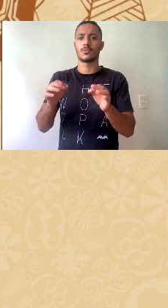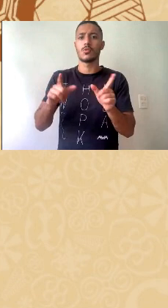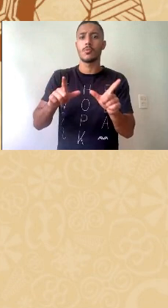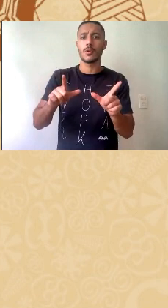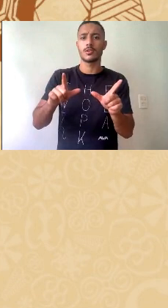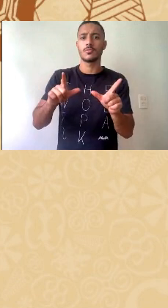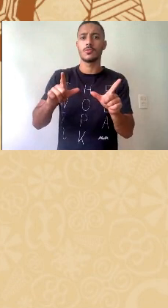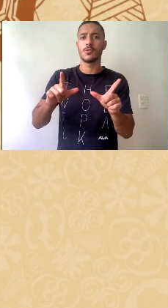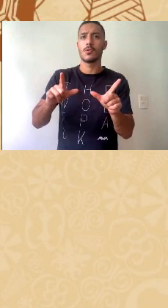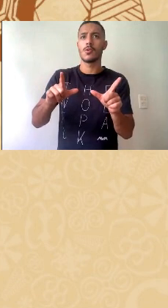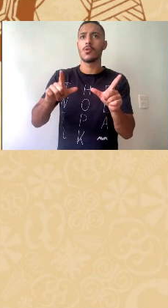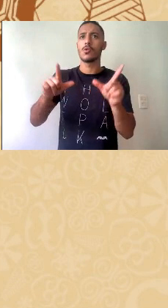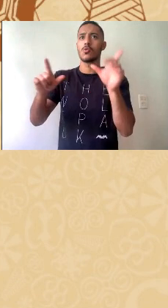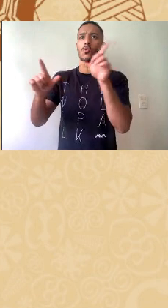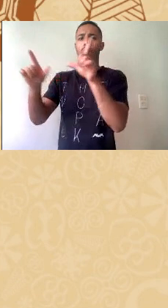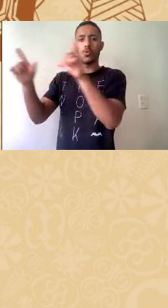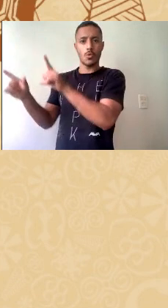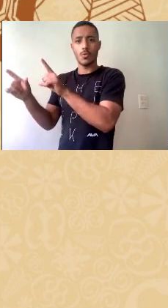quase acabando.